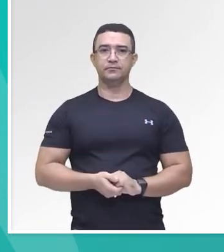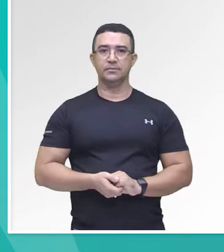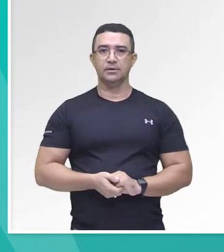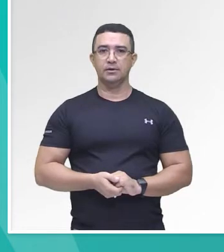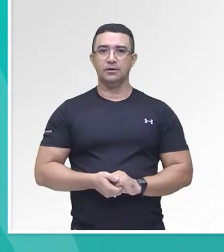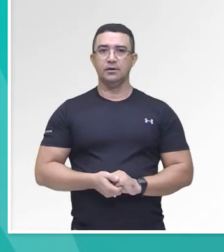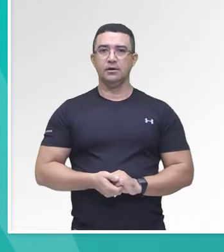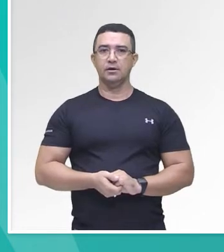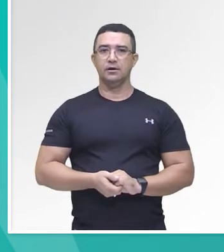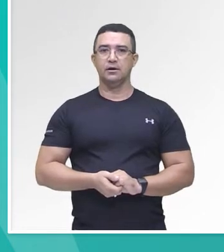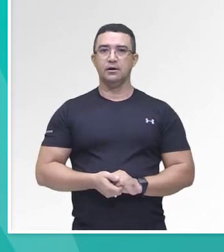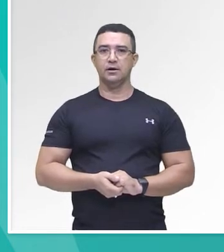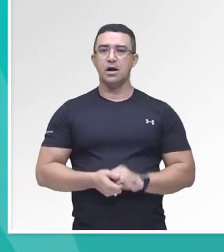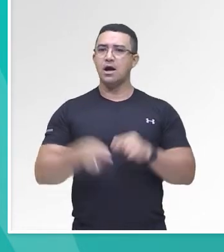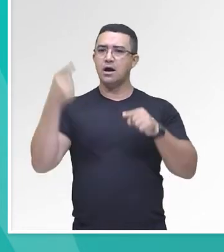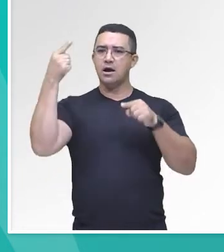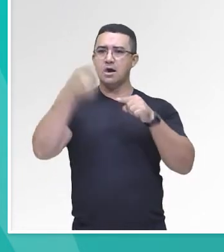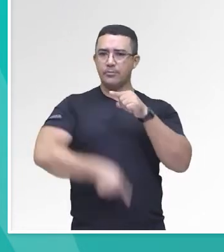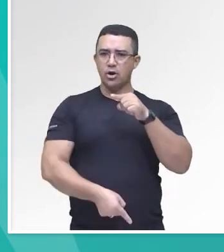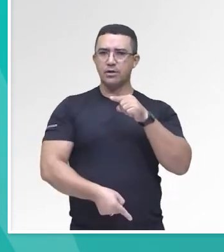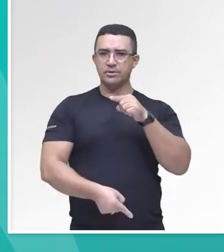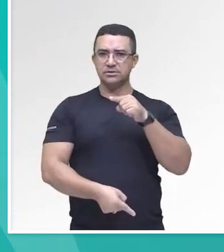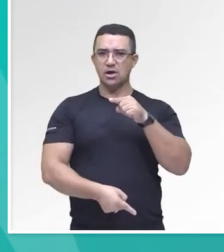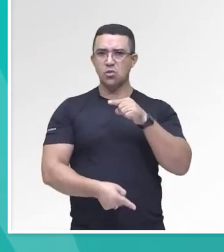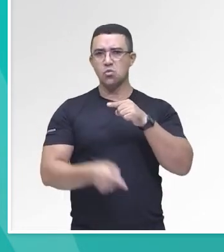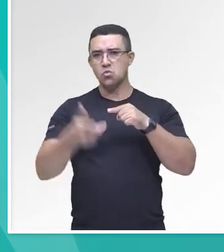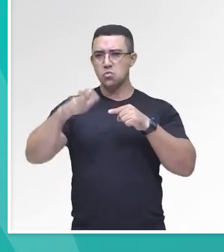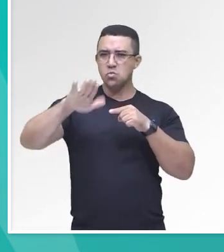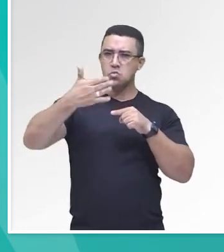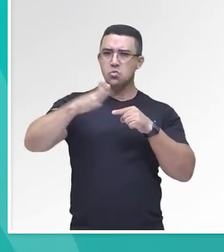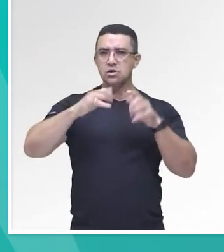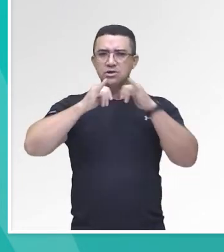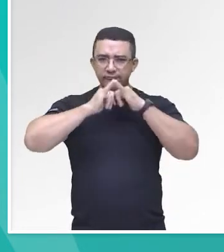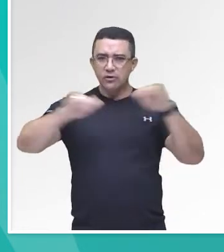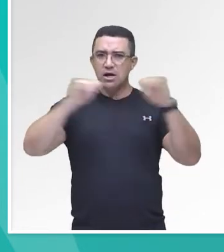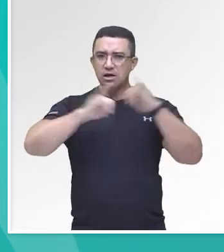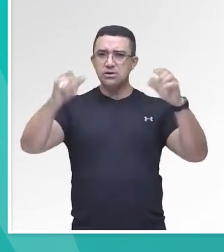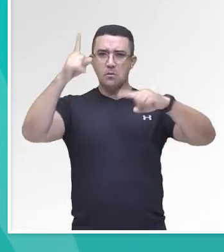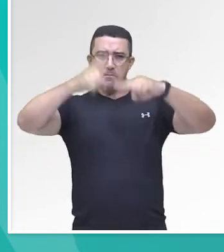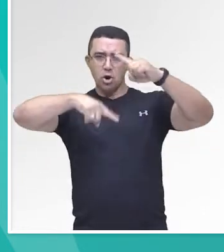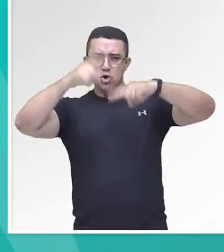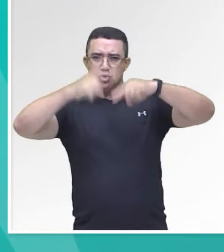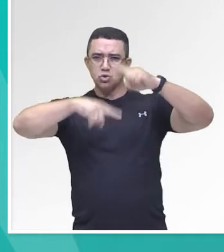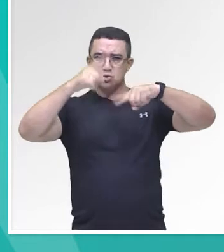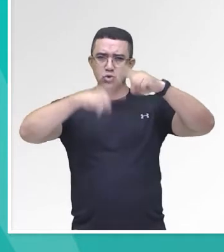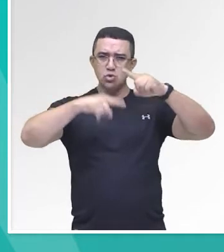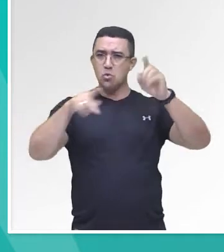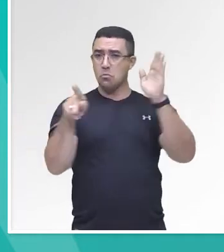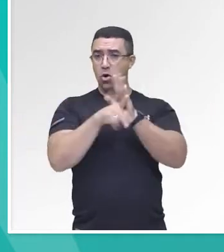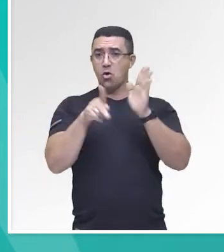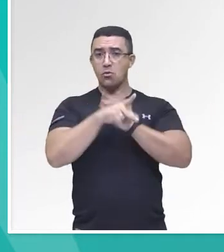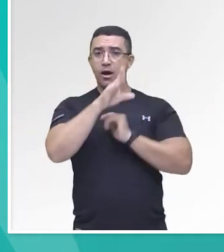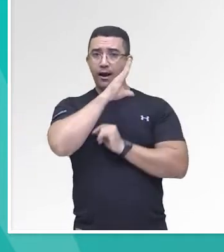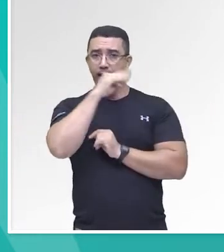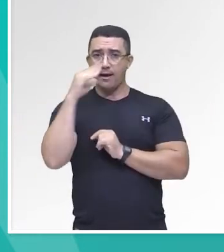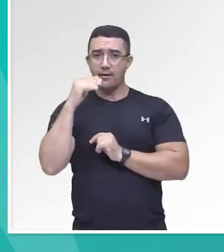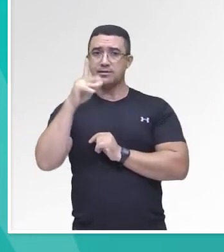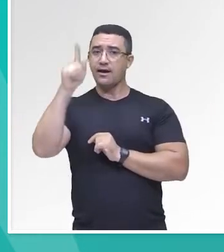era essa. A proibição parcial da divulgação de produtos para as crianças